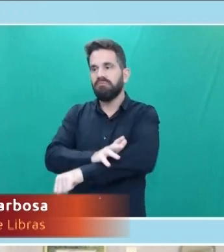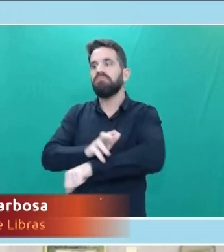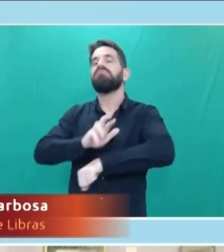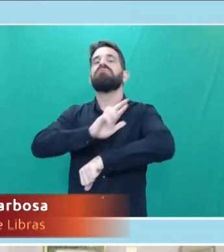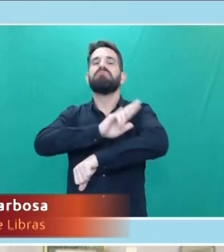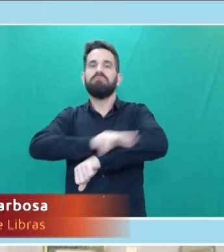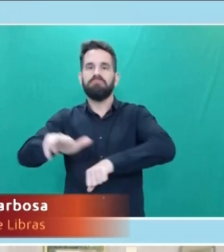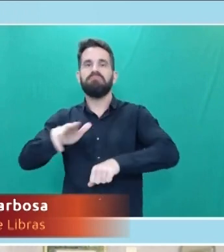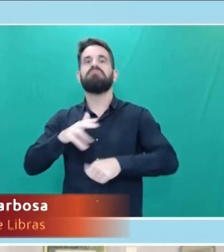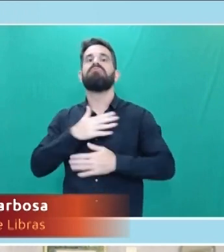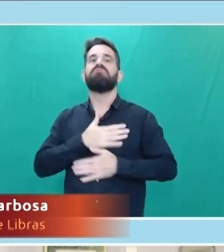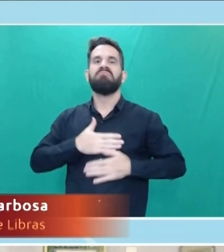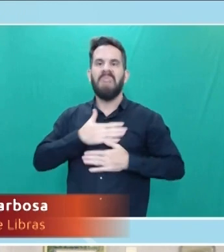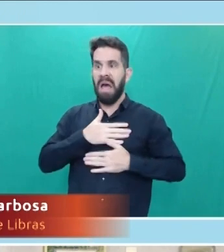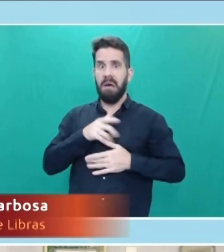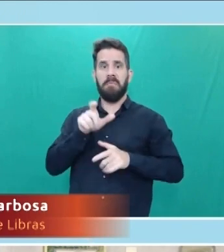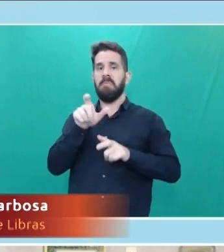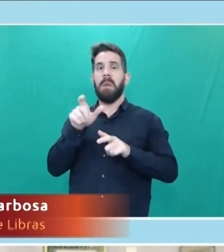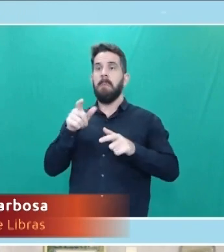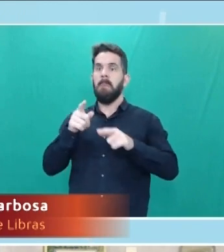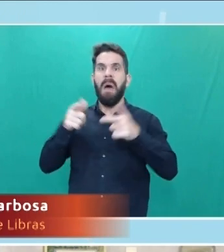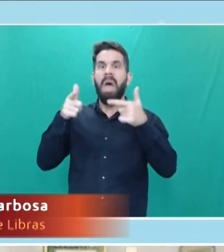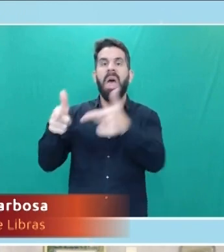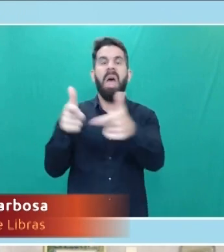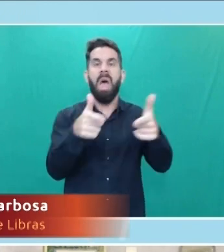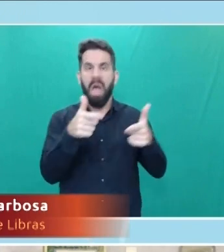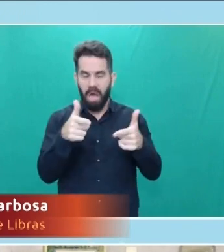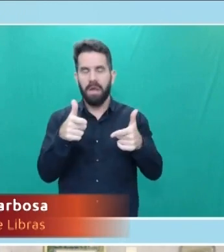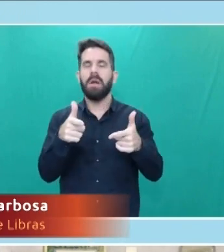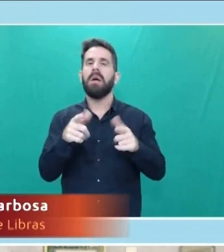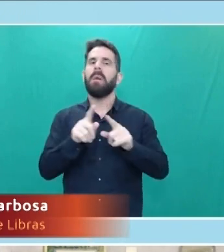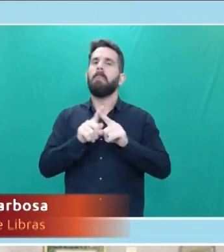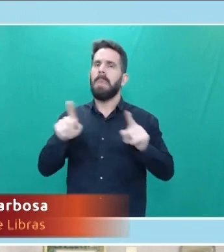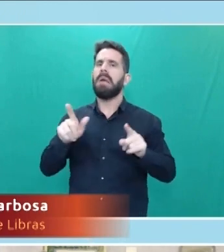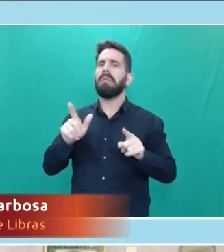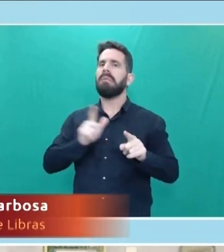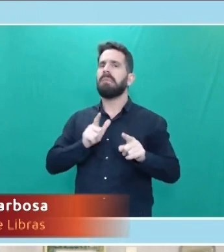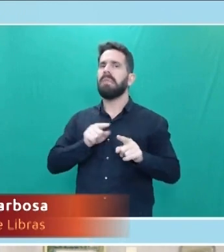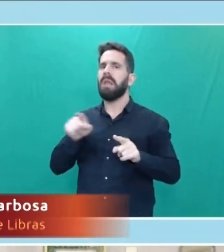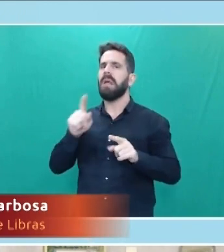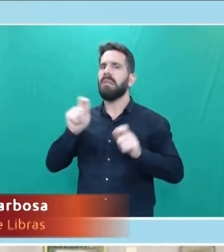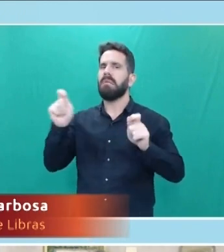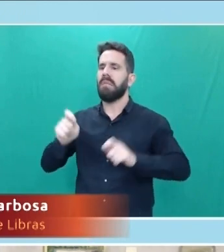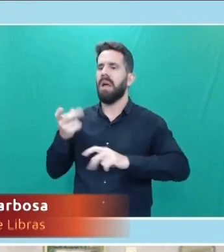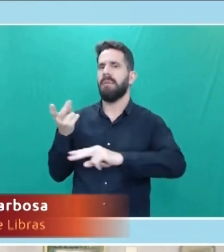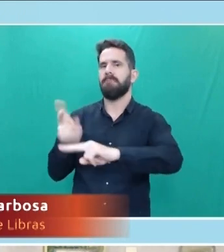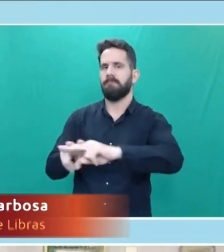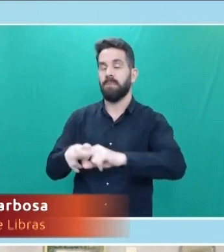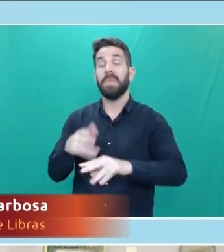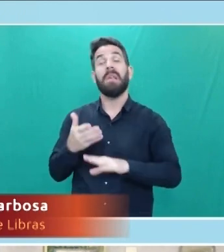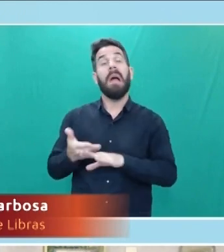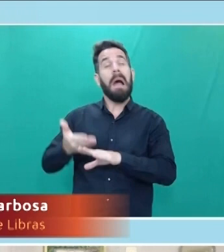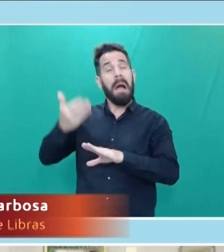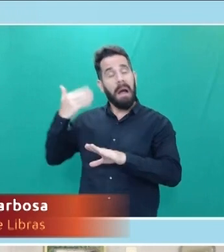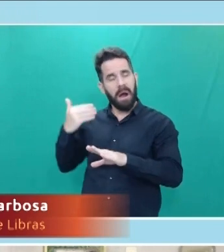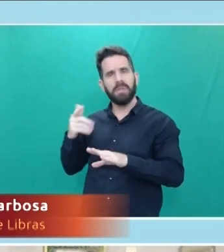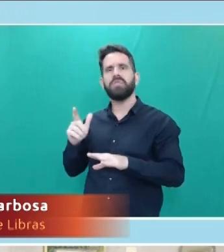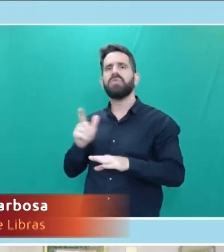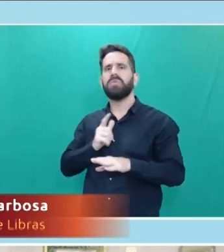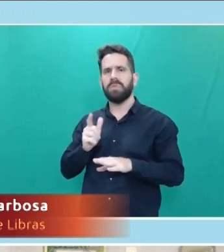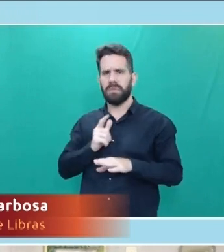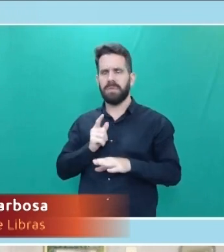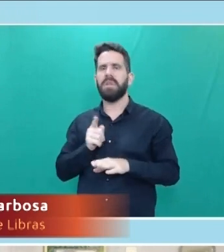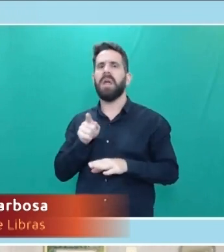antes, havia um dispositivo no Código Penal que prevê o crime de